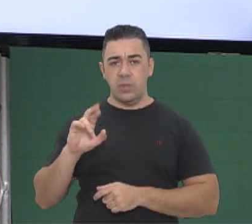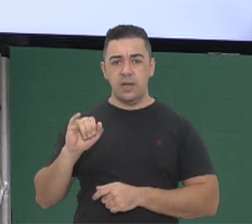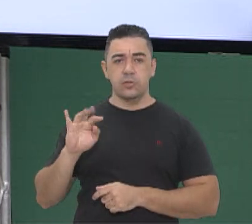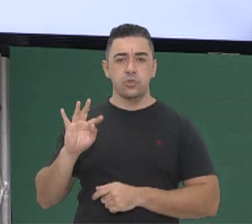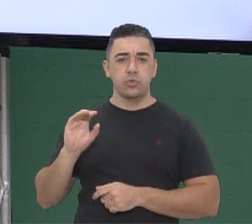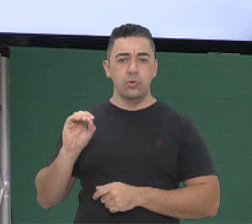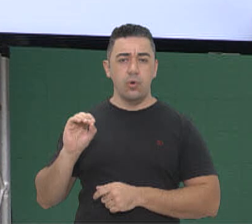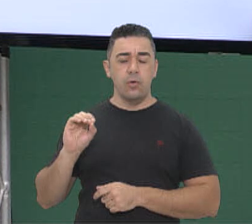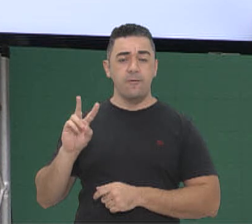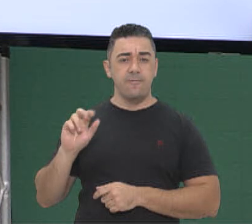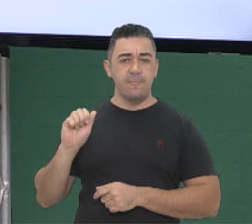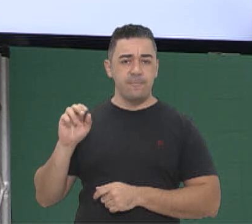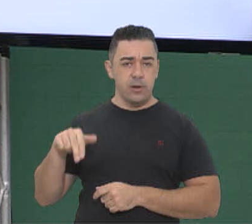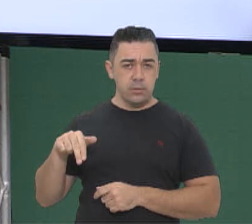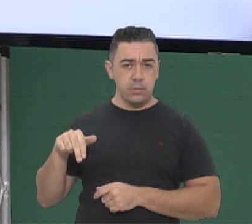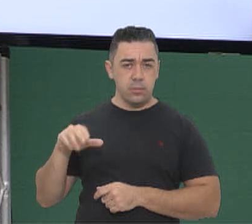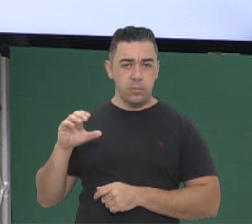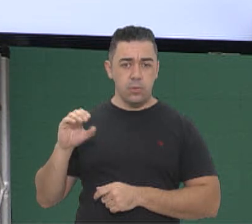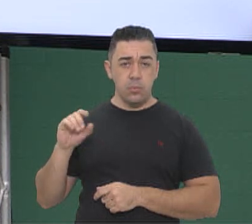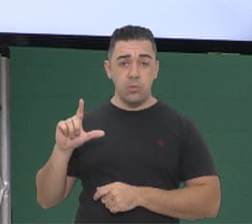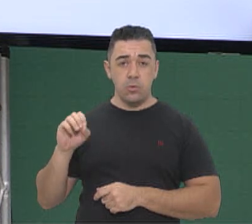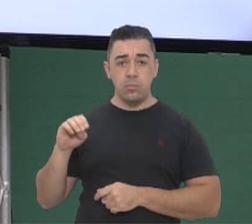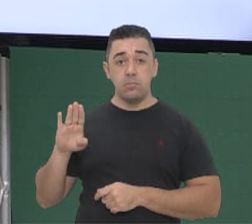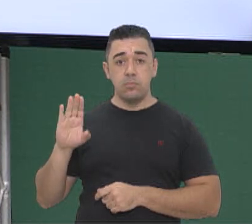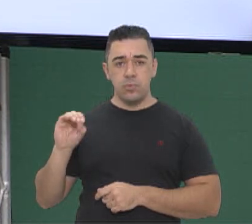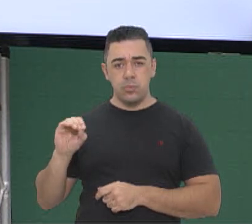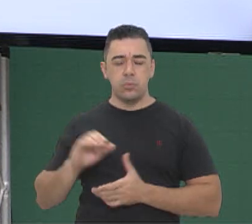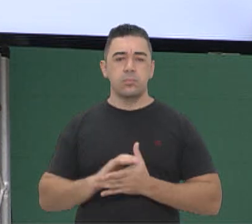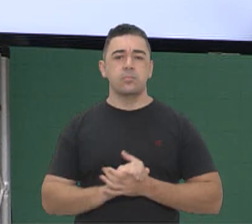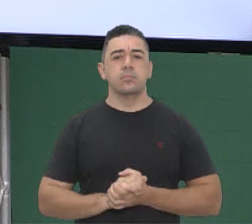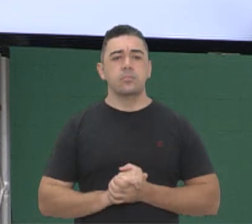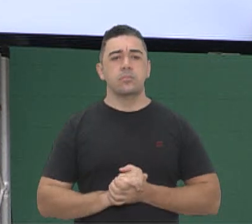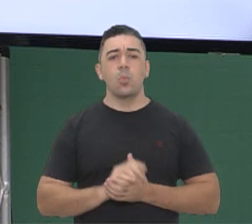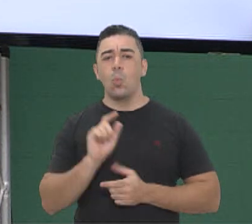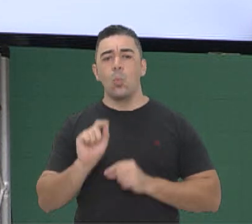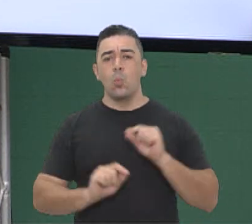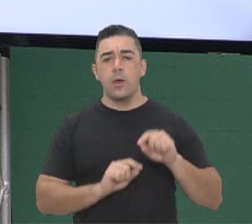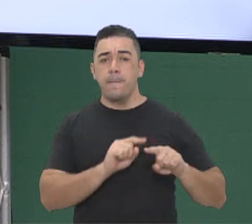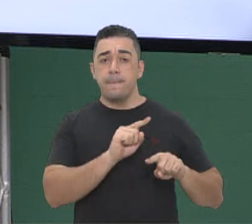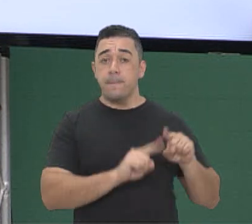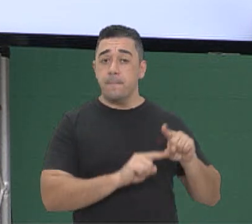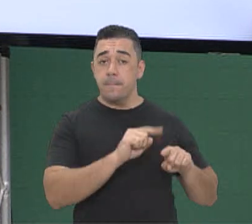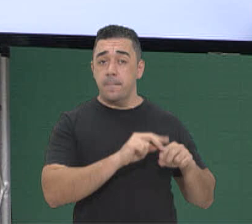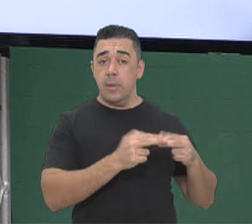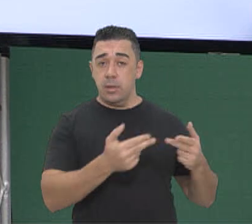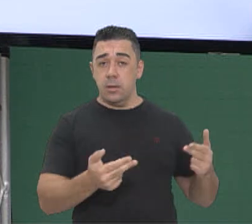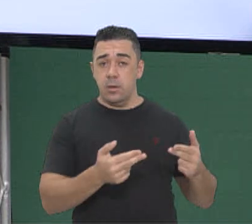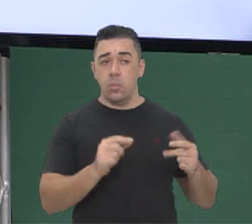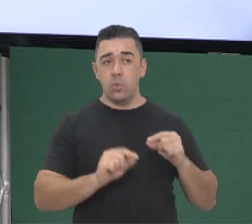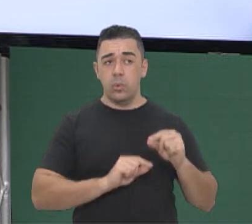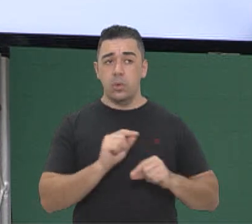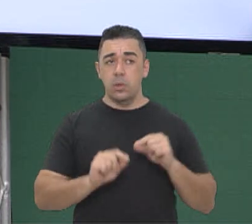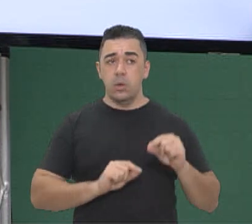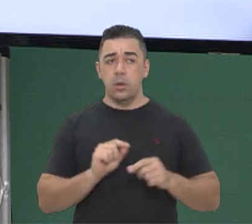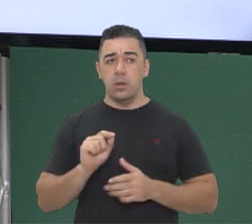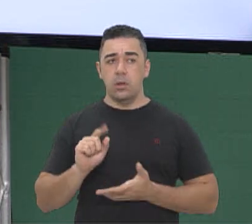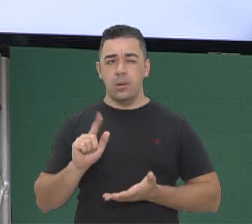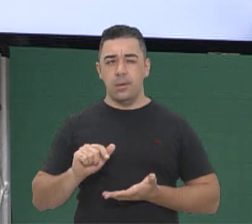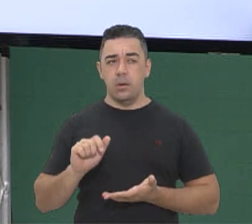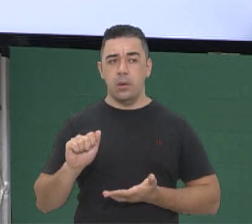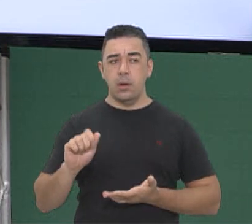pré-colombina. A construção, a matéria-prima que vai abordar no texto, que é o adobe, uma espécie